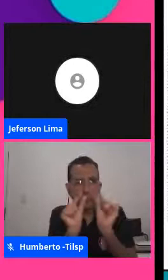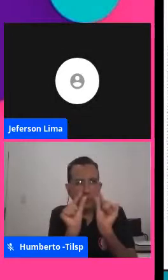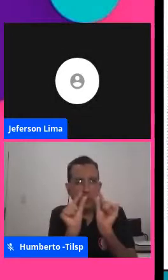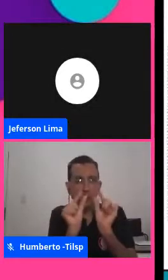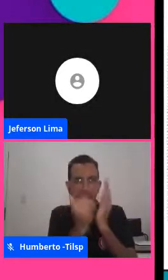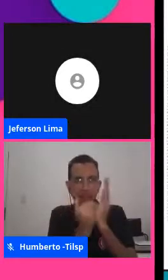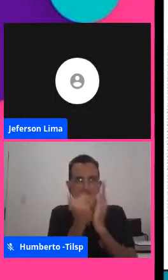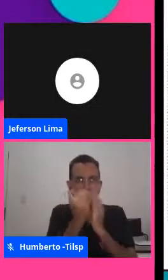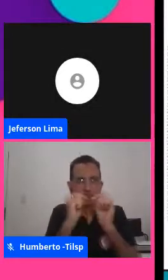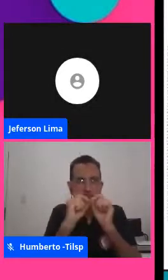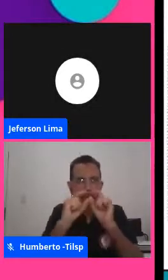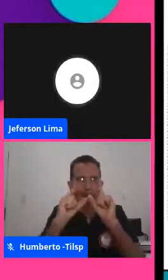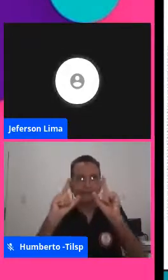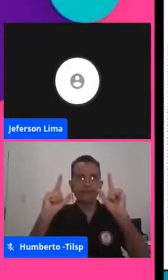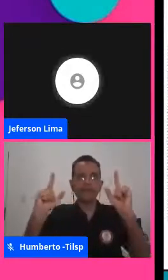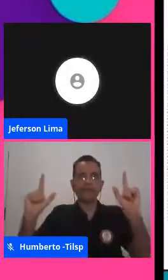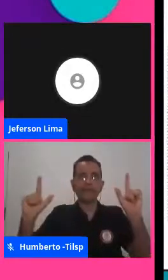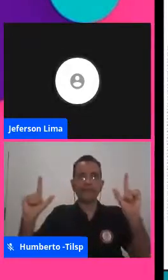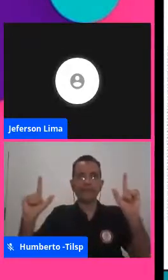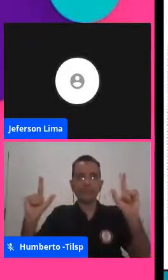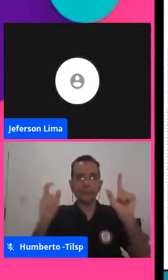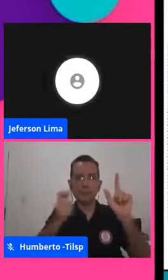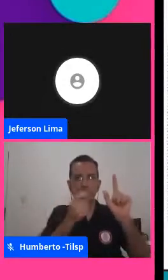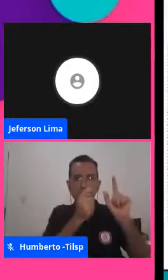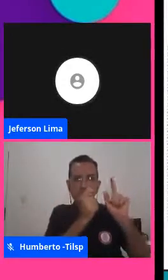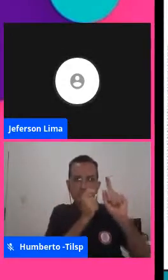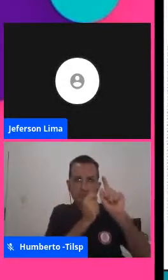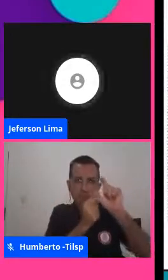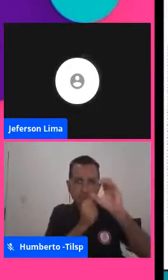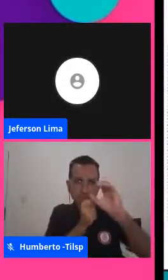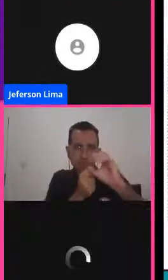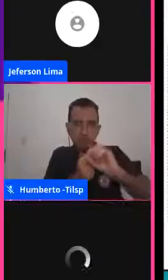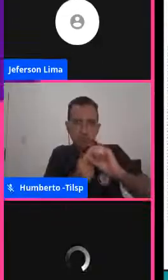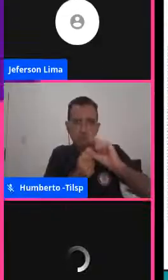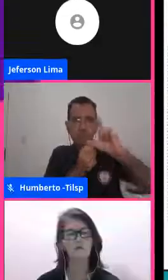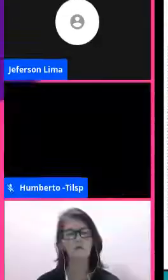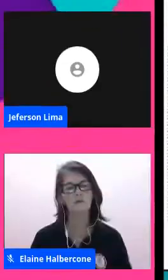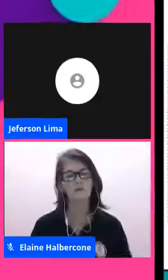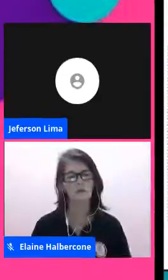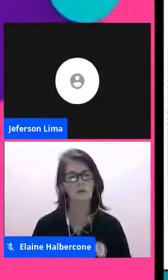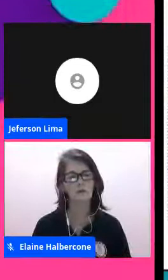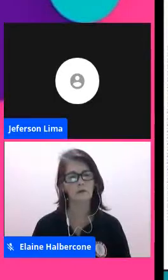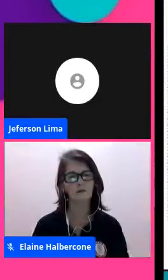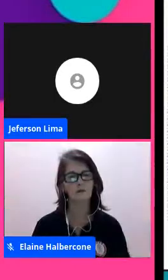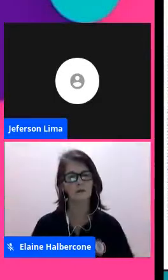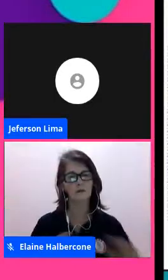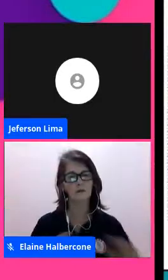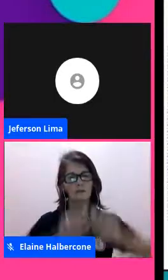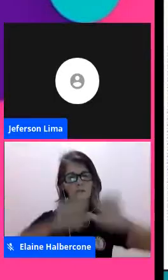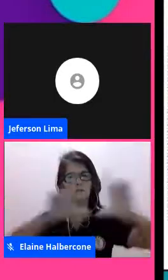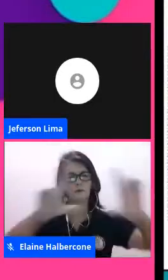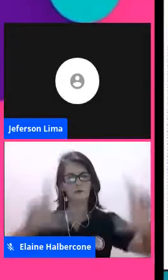ver. Né? Abrir as preferências aqui, vou botar aqui, acho que um.